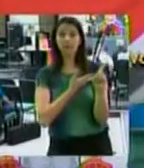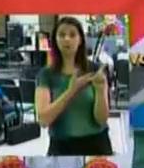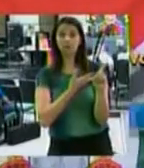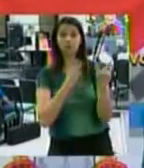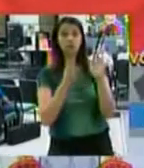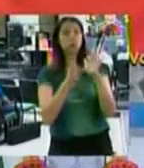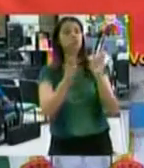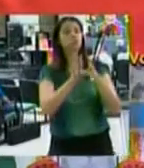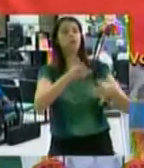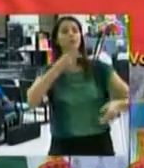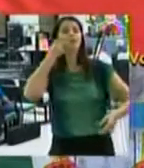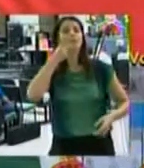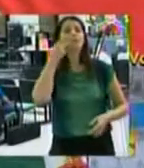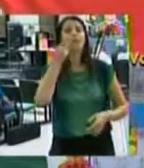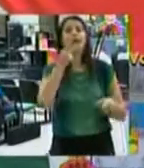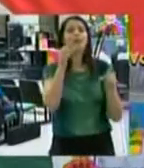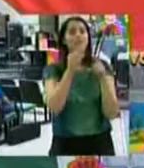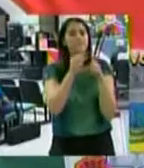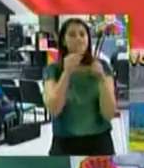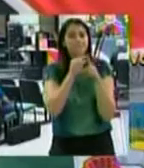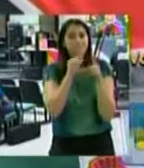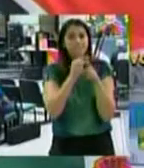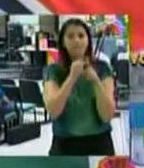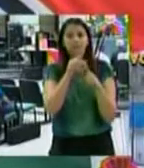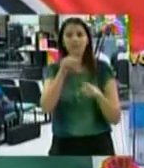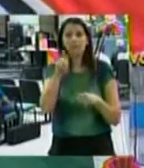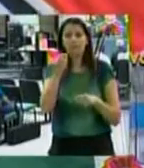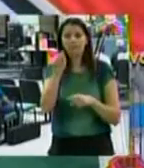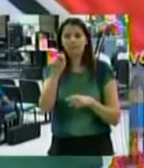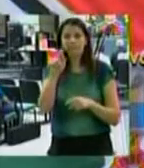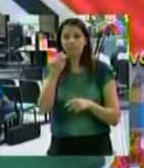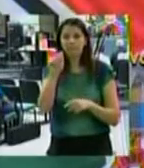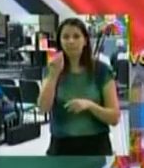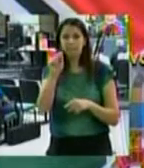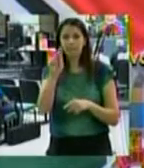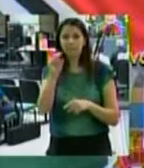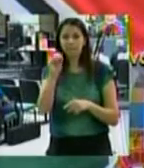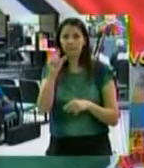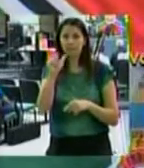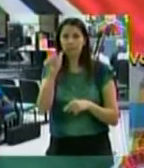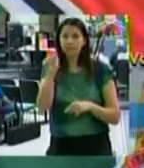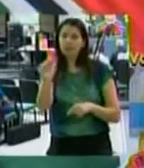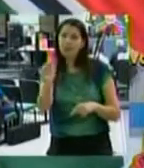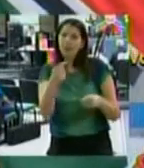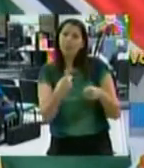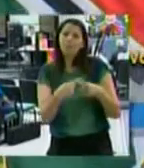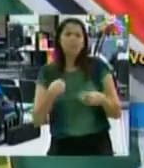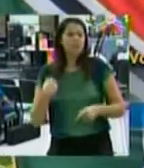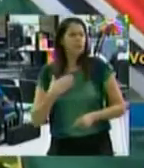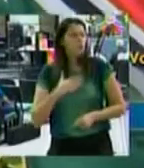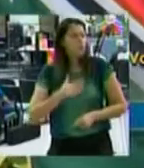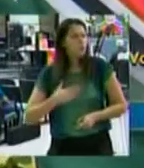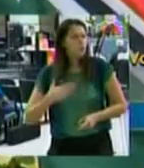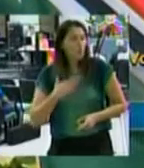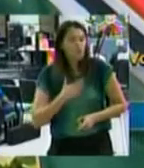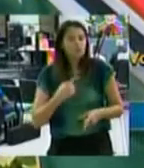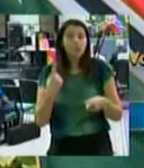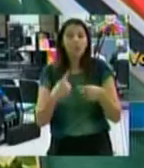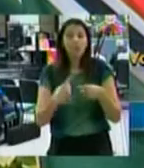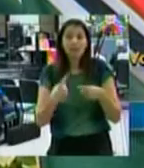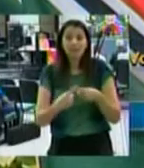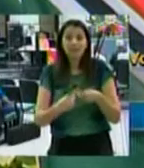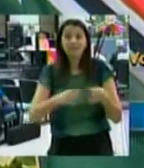suas parábolas, e eu gosto das parábolas, porque elas ilustram algo muito profundo com uma simplicidade muito